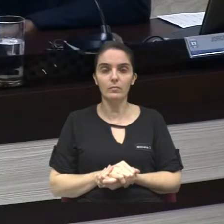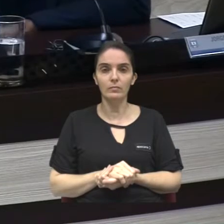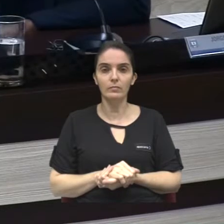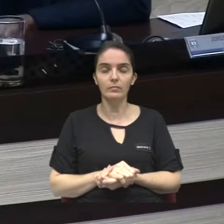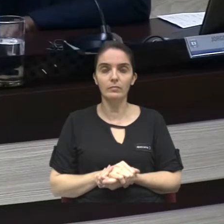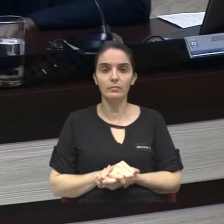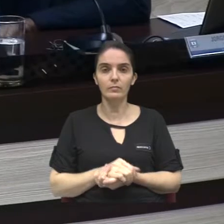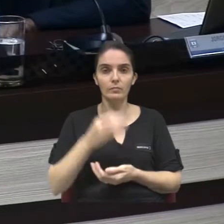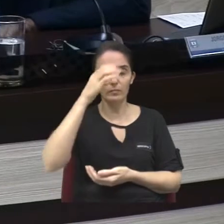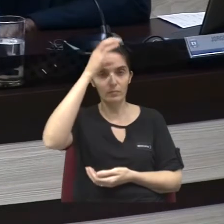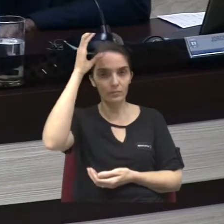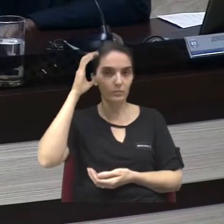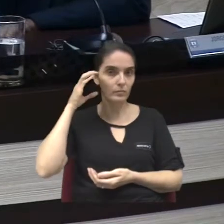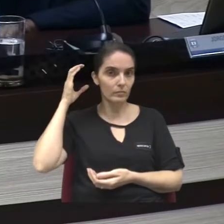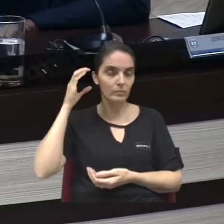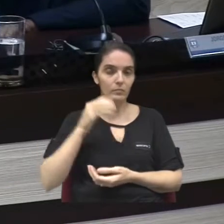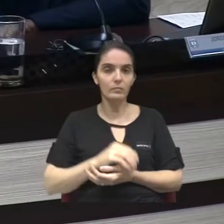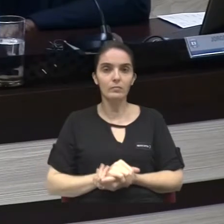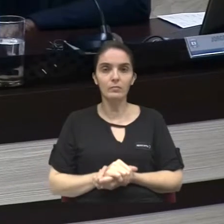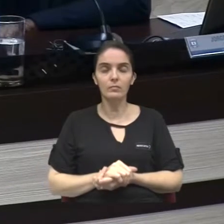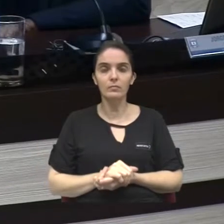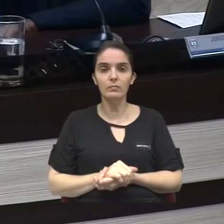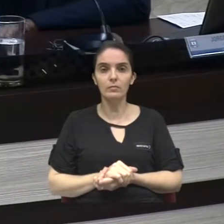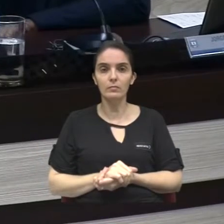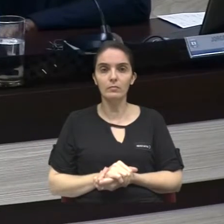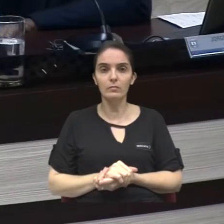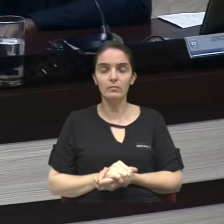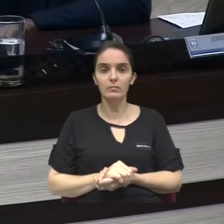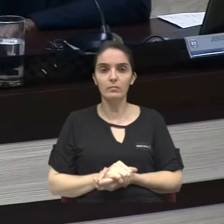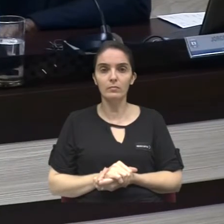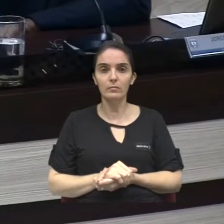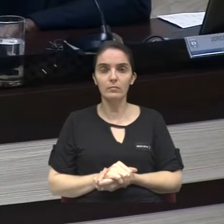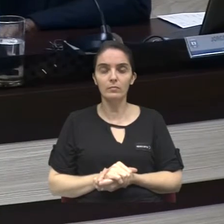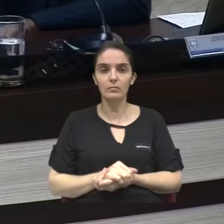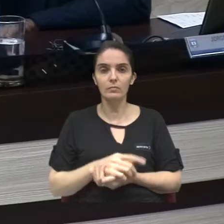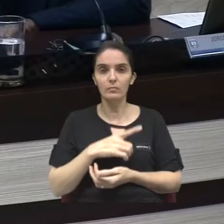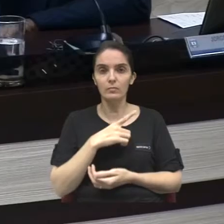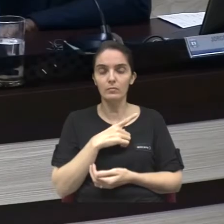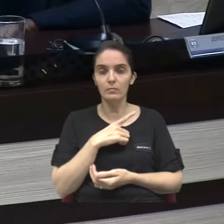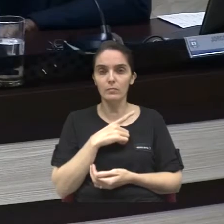Vereadora Carolina Pontes. A senhora tem